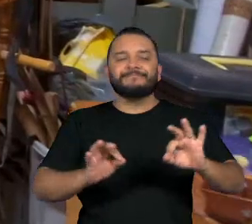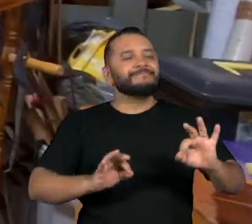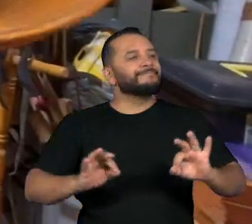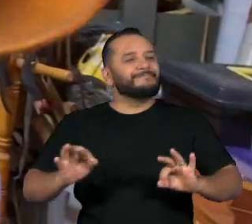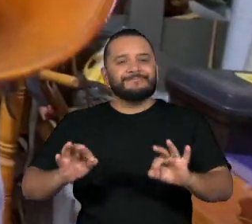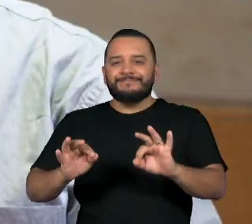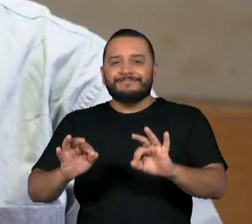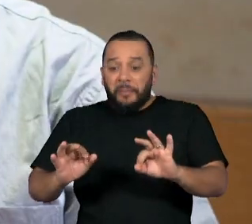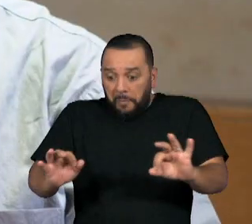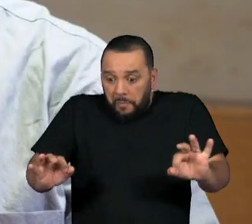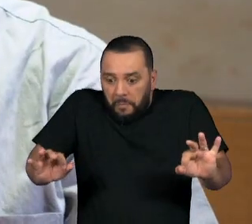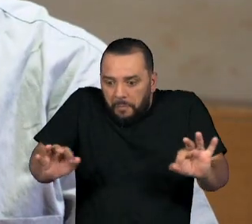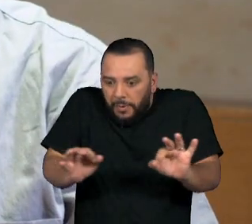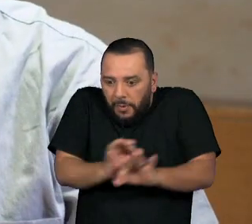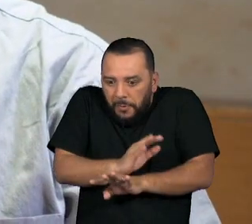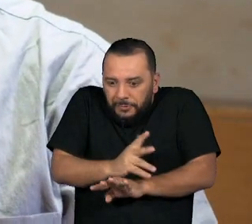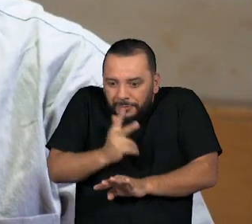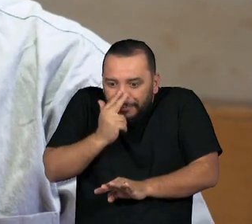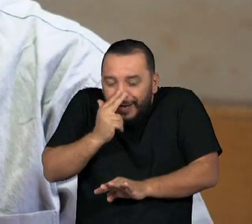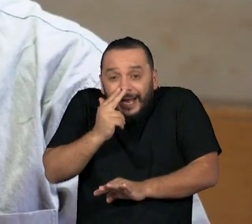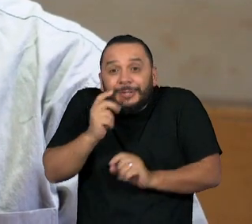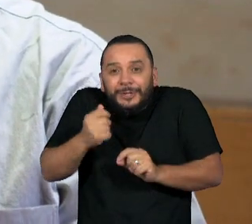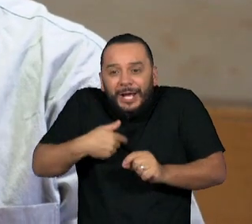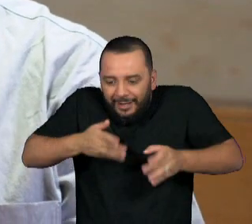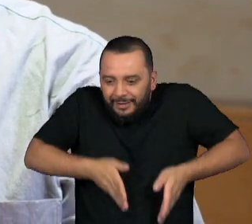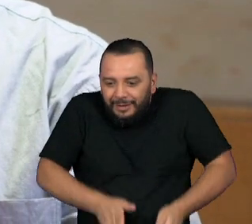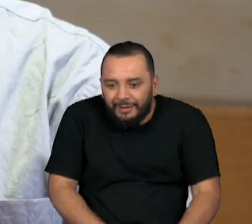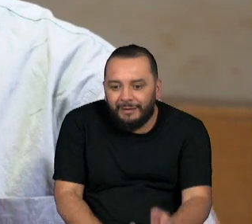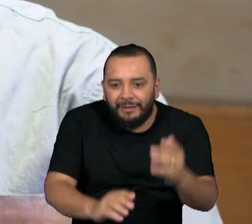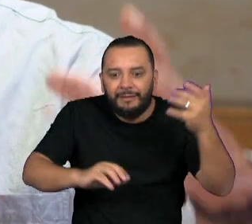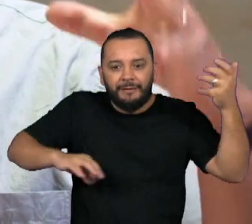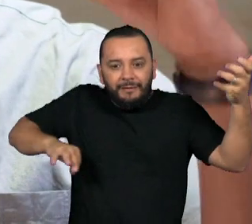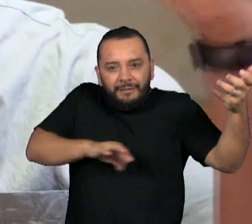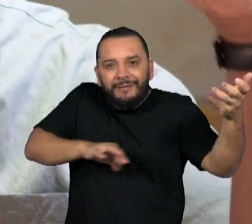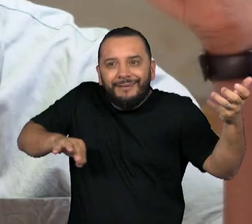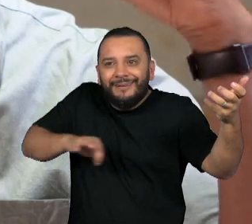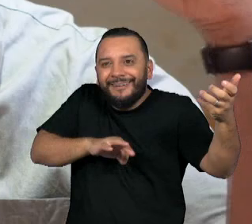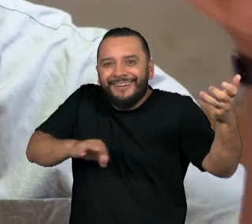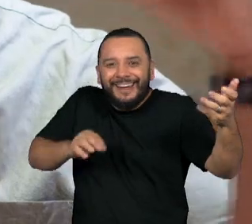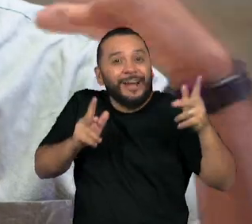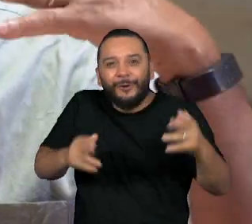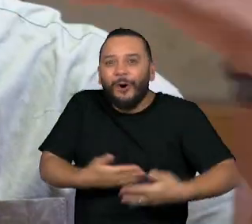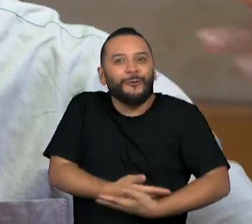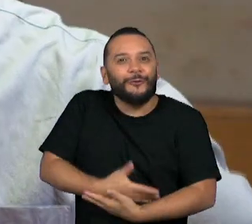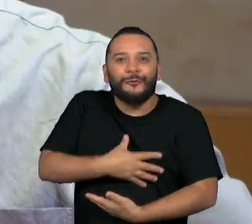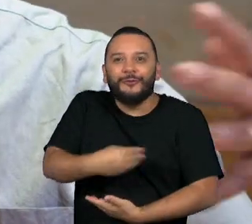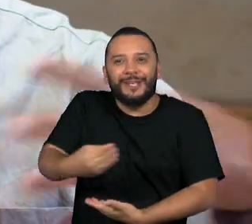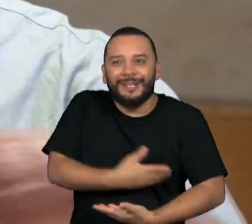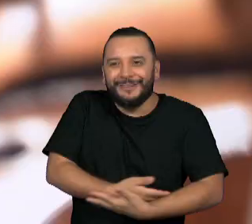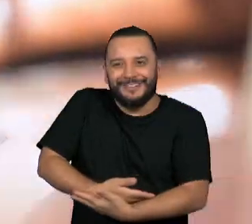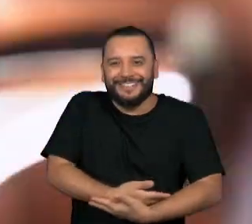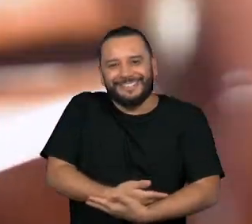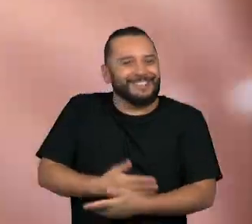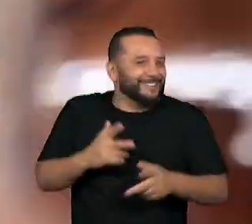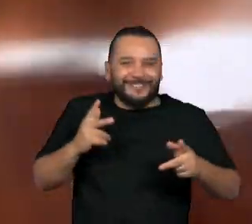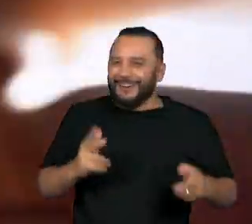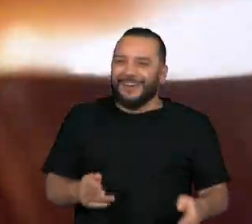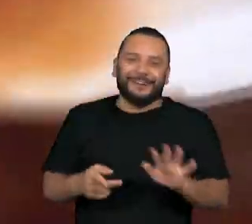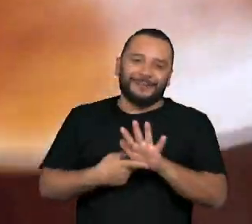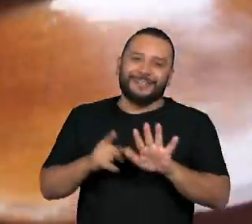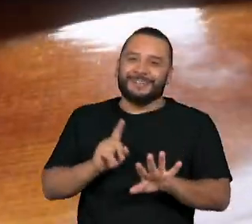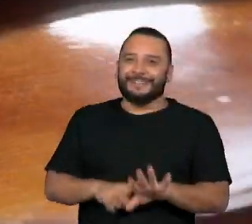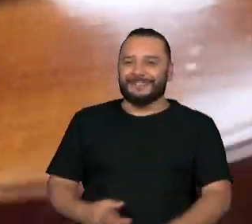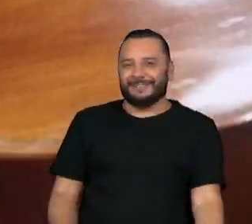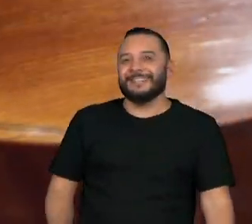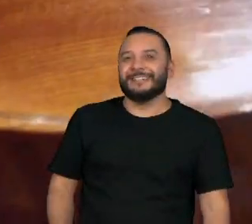filho nasceu. O filho nasceu que é só alegria, só festa. Eu até almejava que